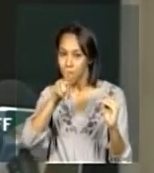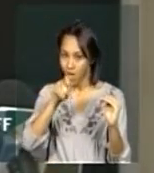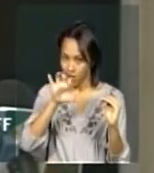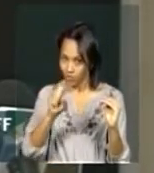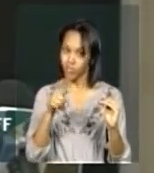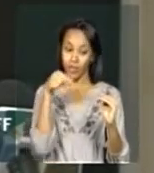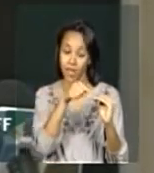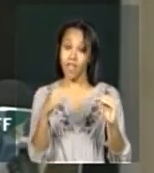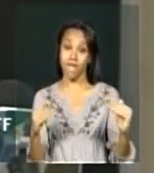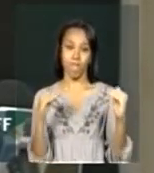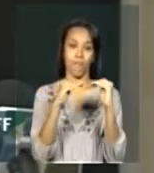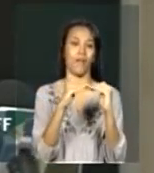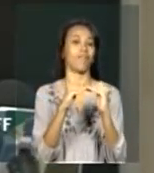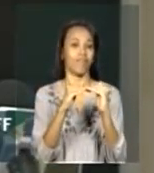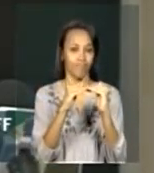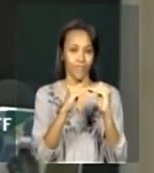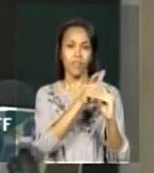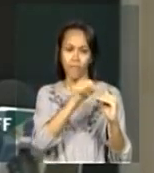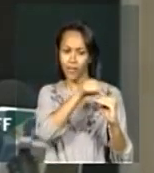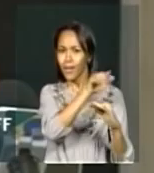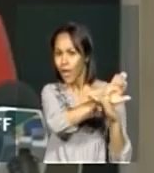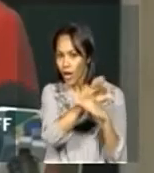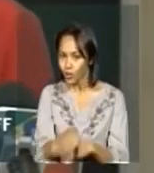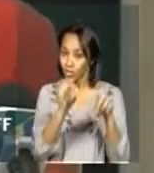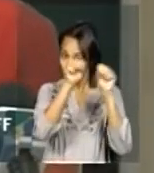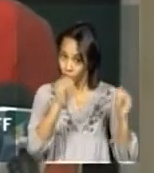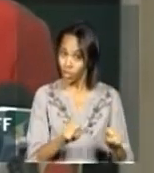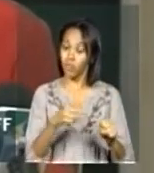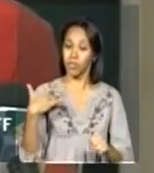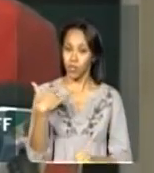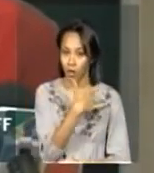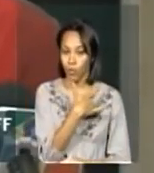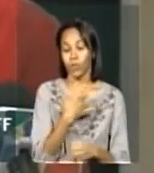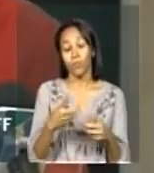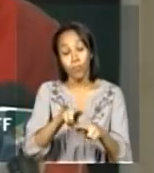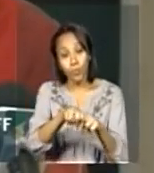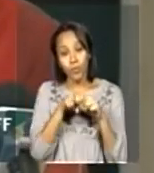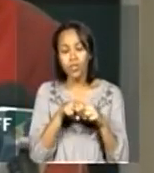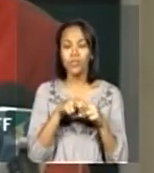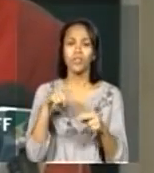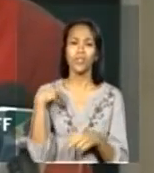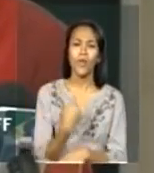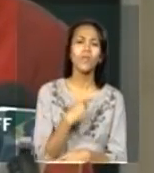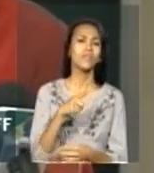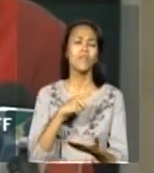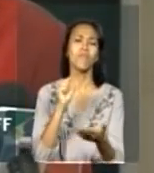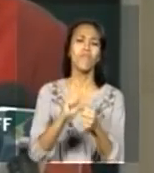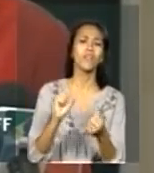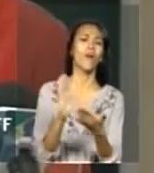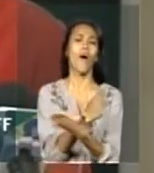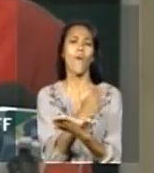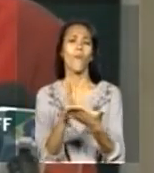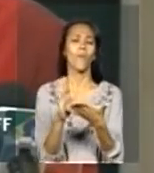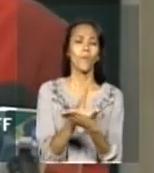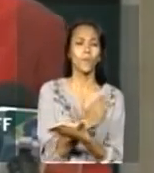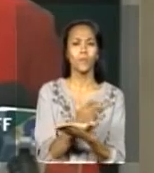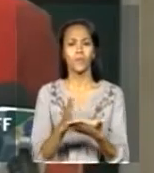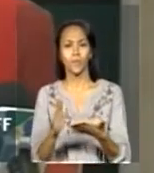sistema vai ter de responder à classe média. Por isso que nós temos feito alguns alguns